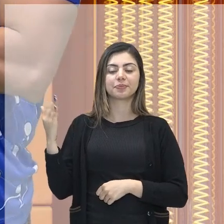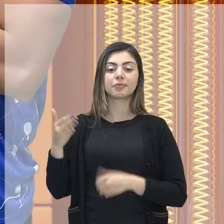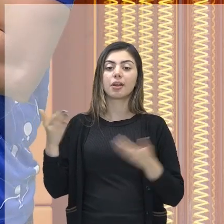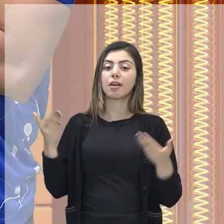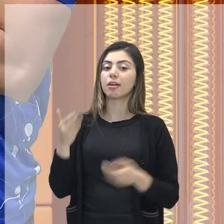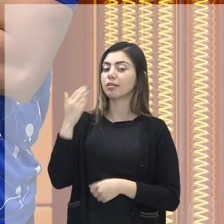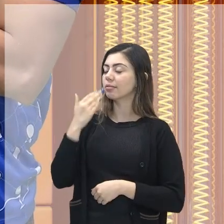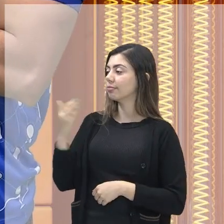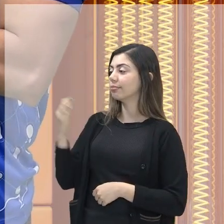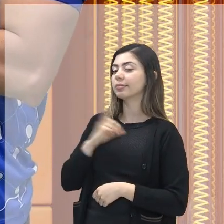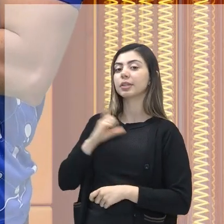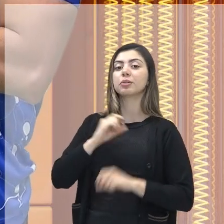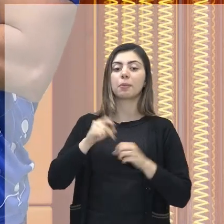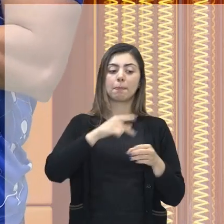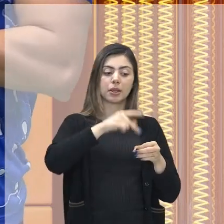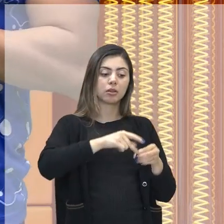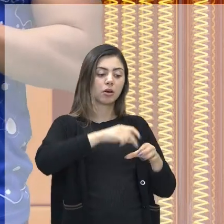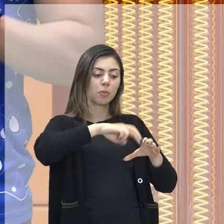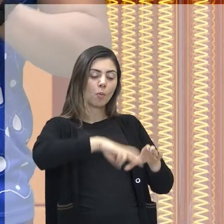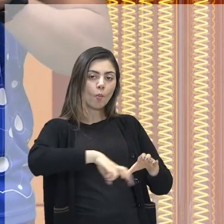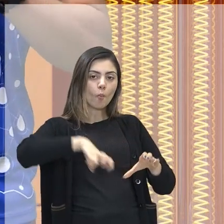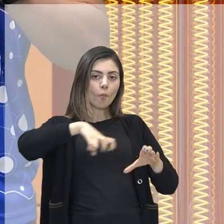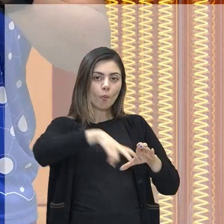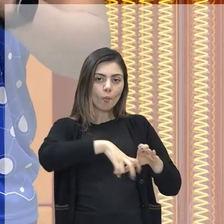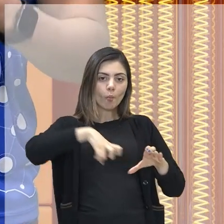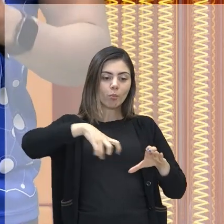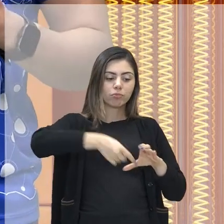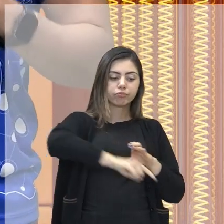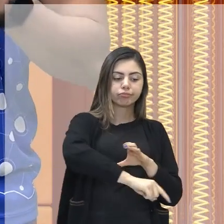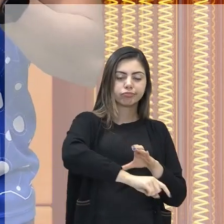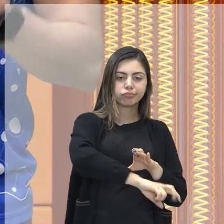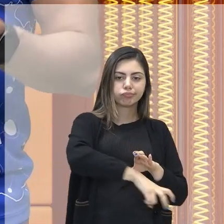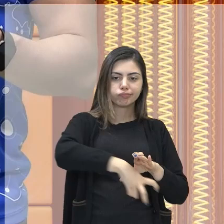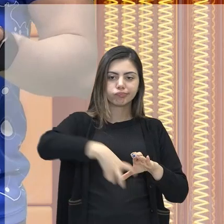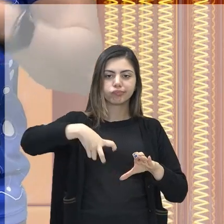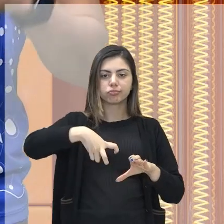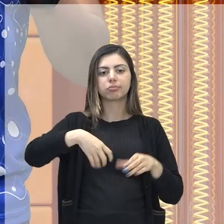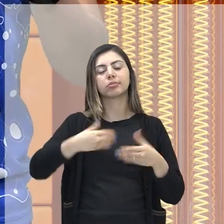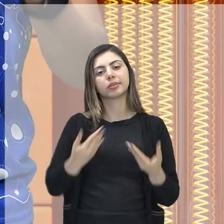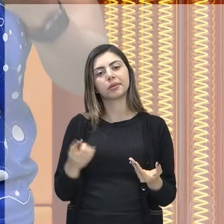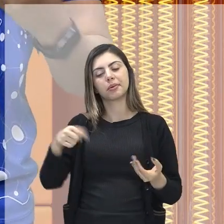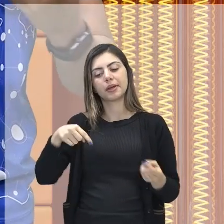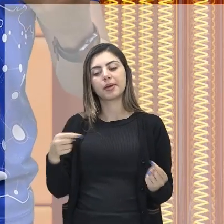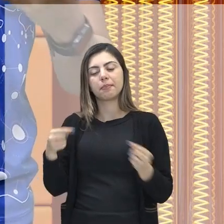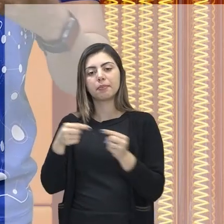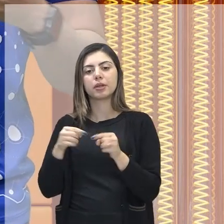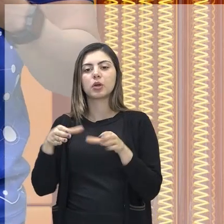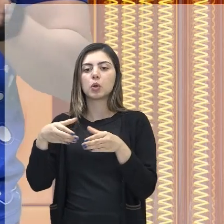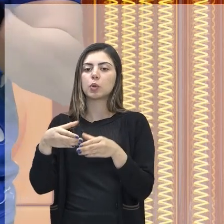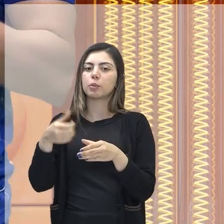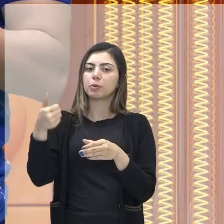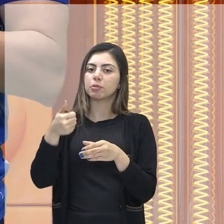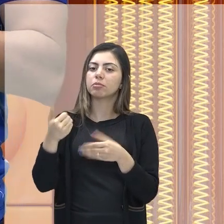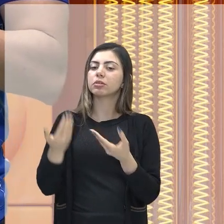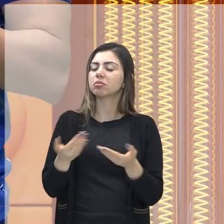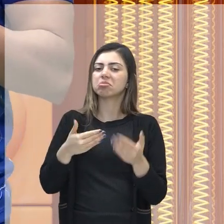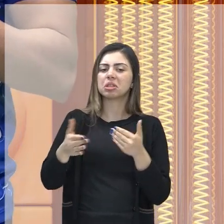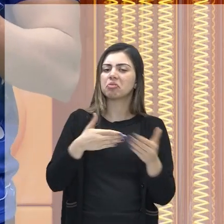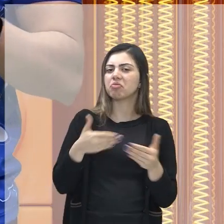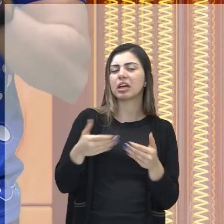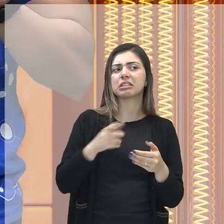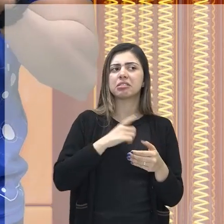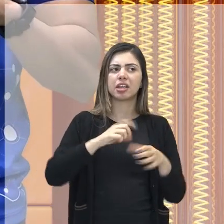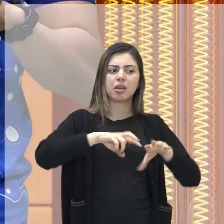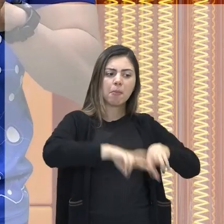ali a extração de petróleo, que é uma atividade ligada ao setor primário, assim como qualquer atividade de extração, de uma